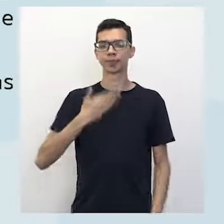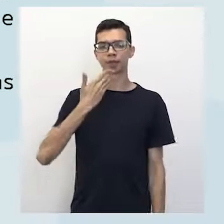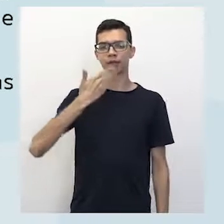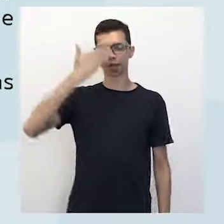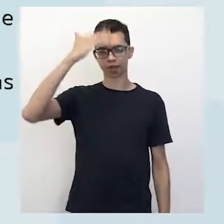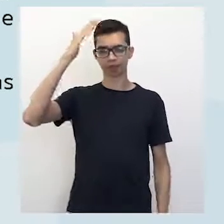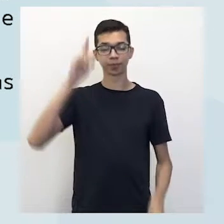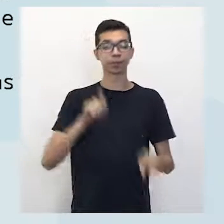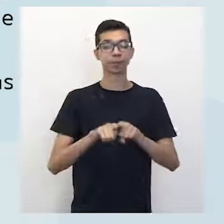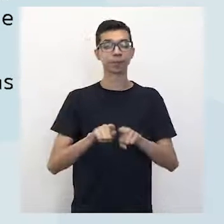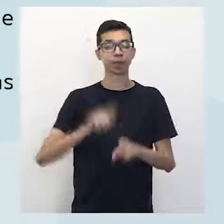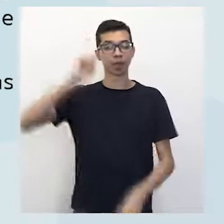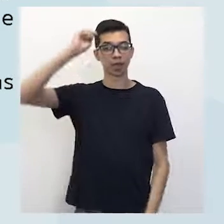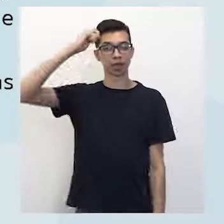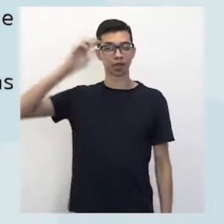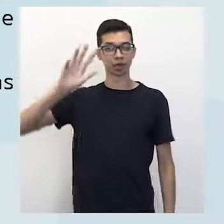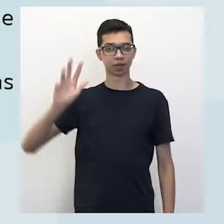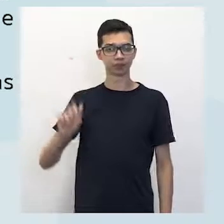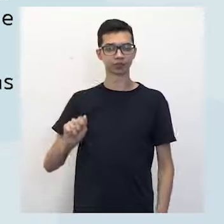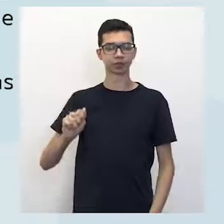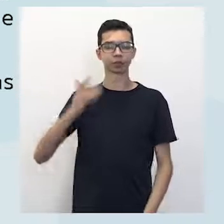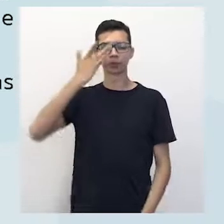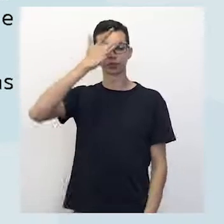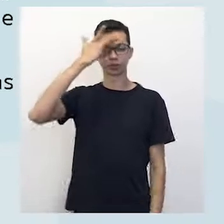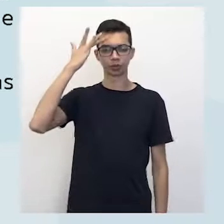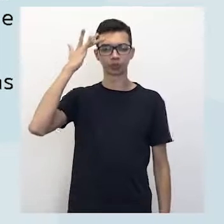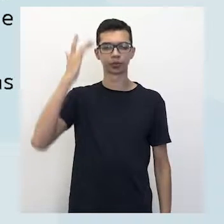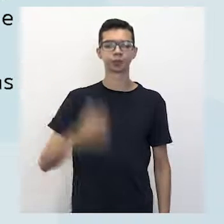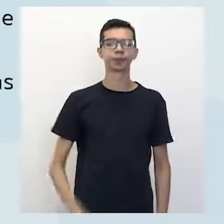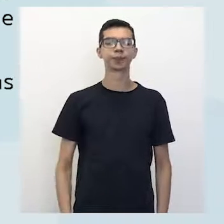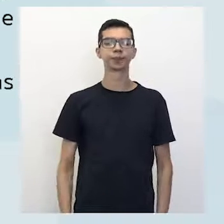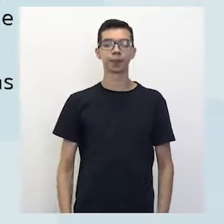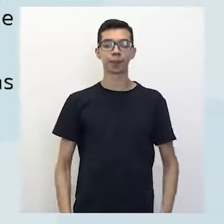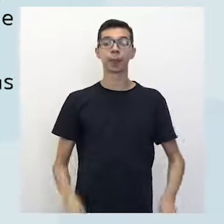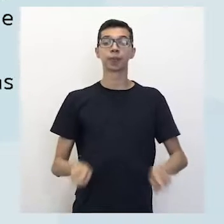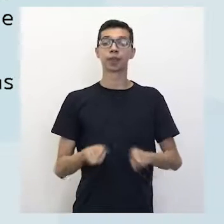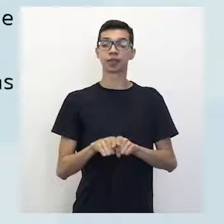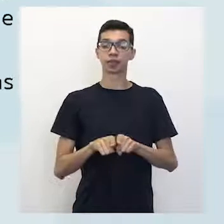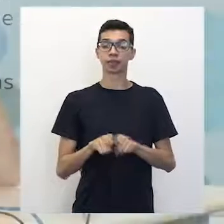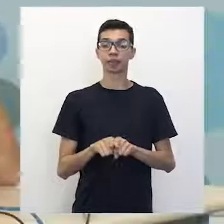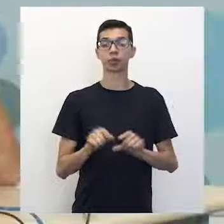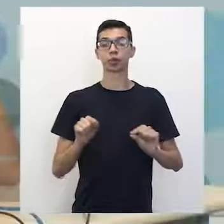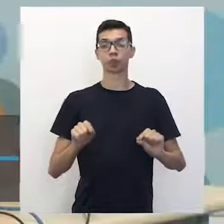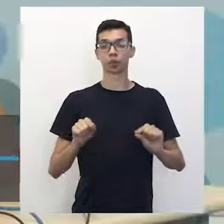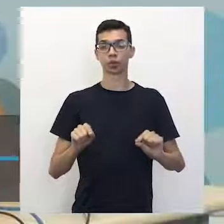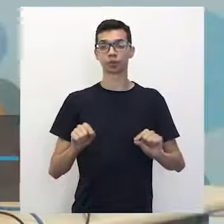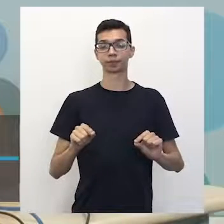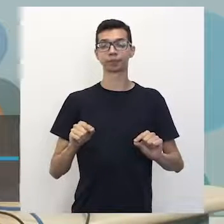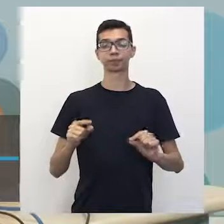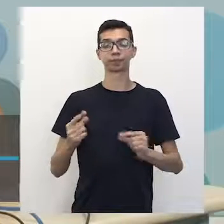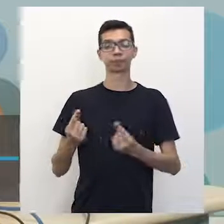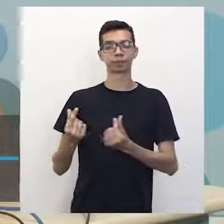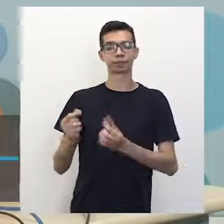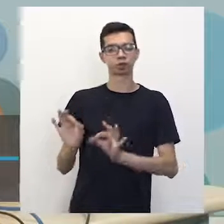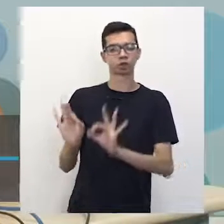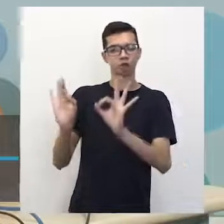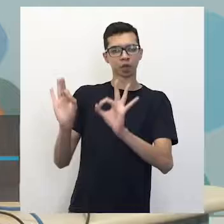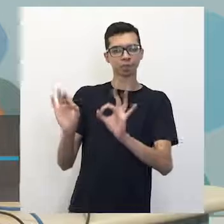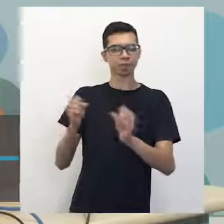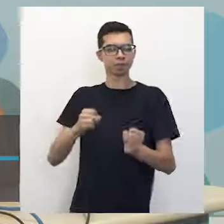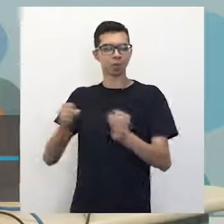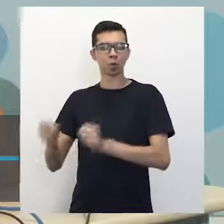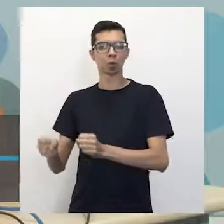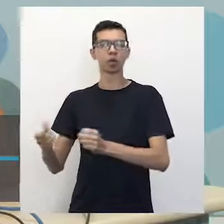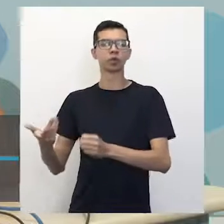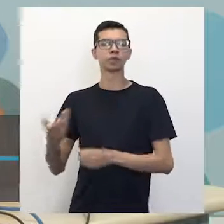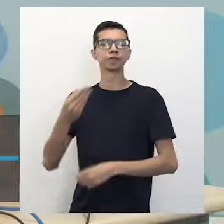às atividades comerciais e houve também o enfraquecimento do poder da nobreza. Esses fatores somados vão